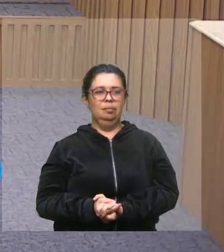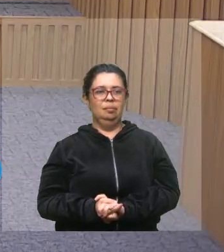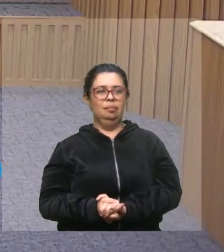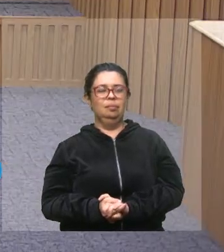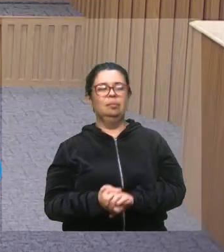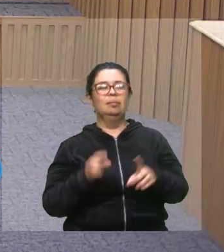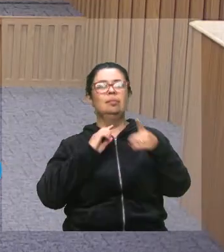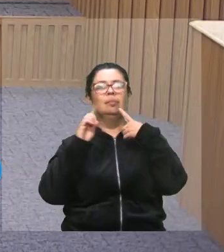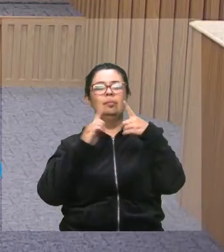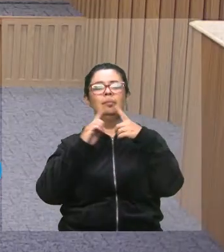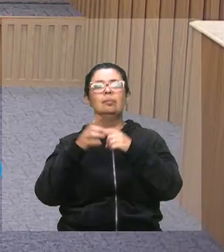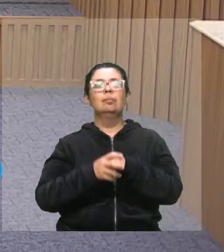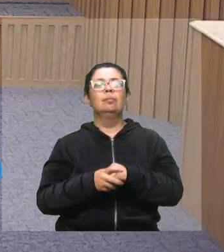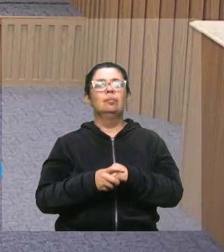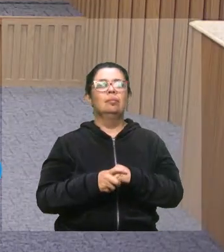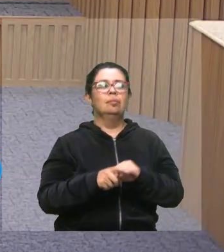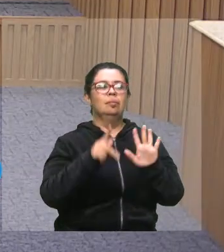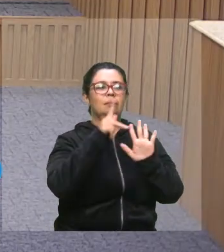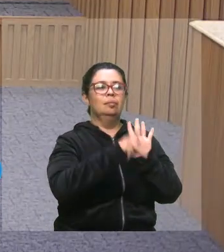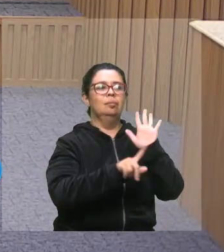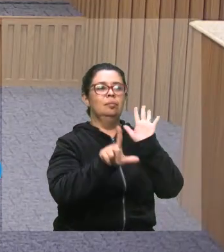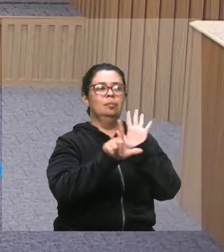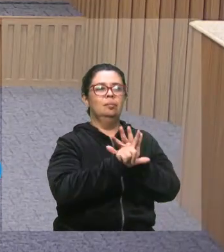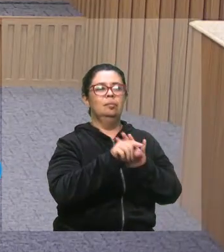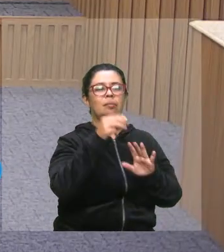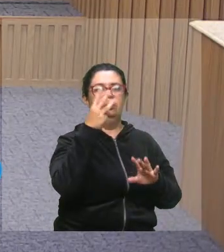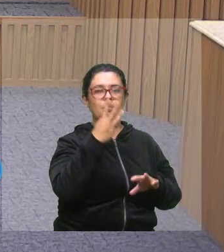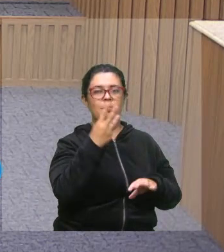Em discussão, o projeto de lei número